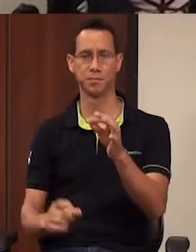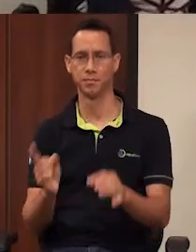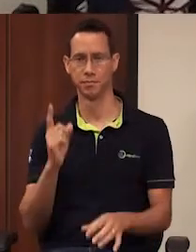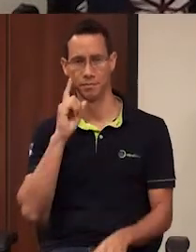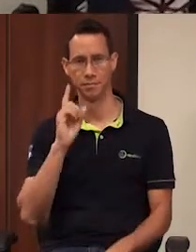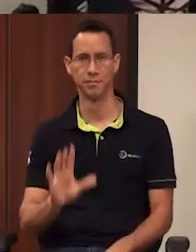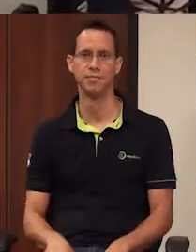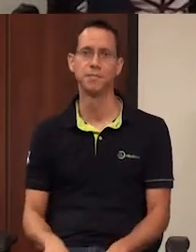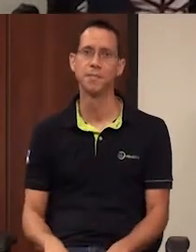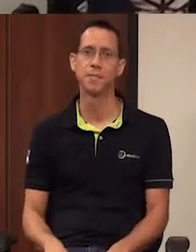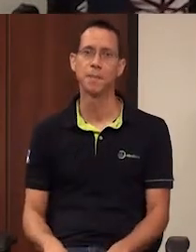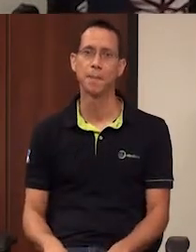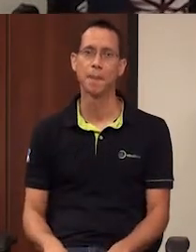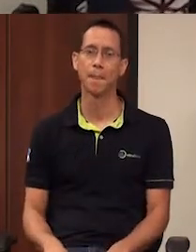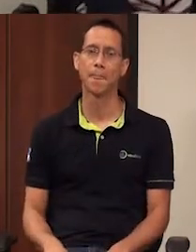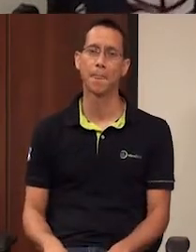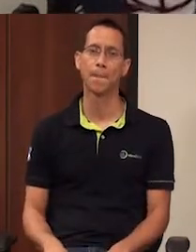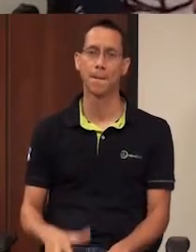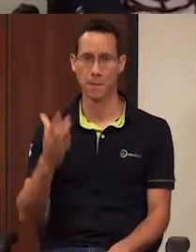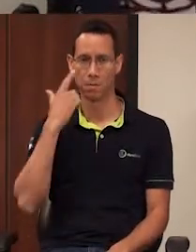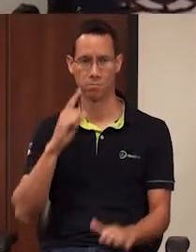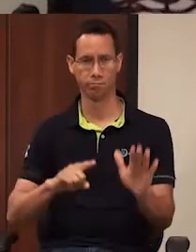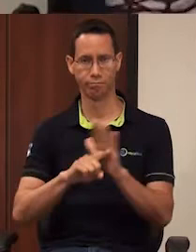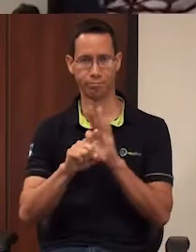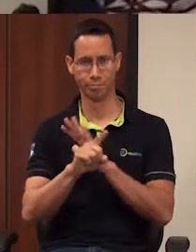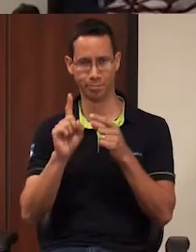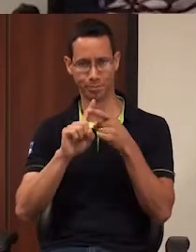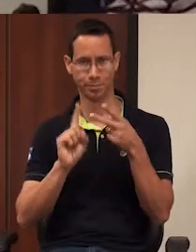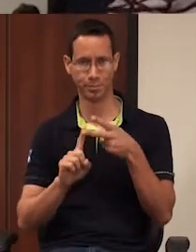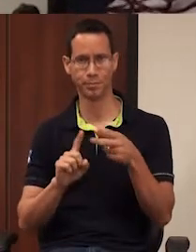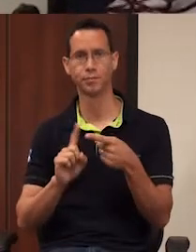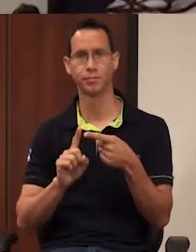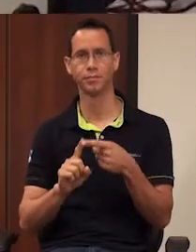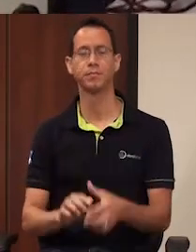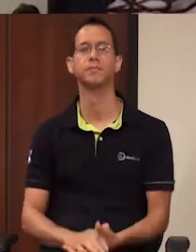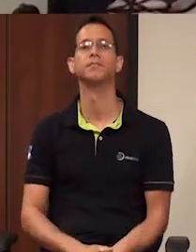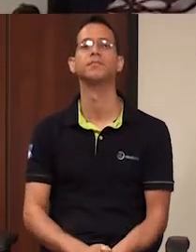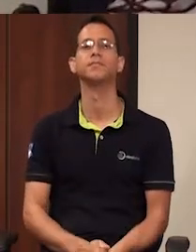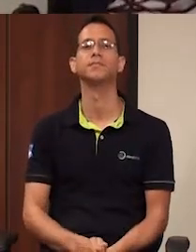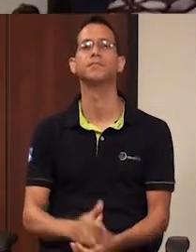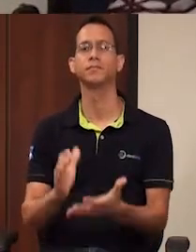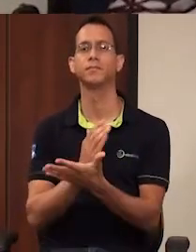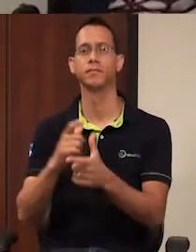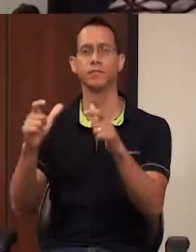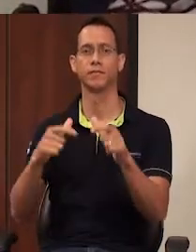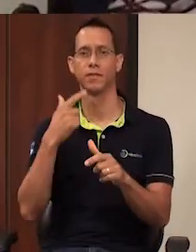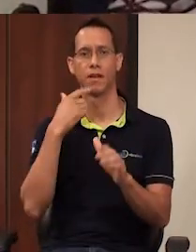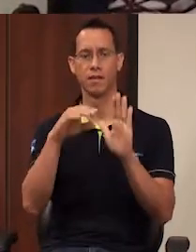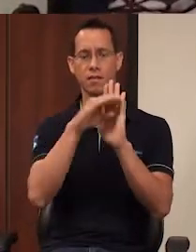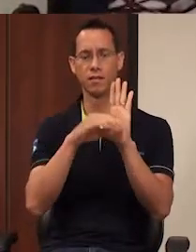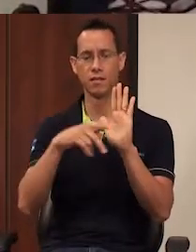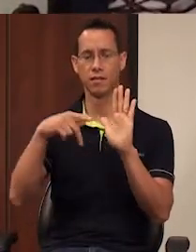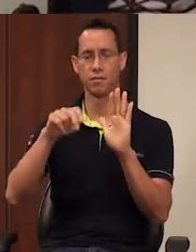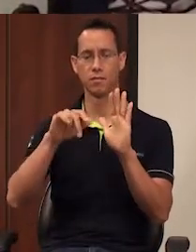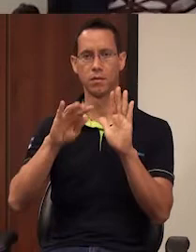colocar mais 2 questões. Essa questão, alguns setores falam da pauta identitária, né? E aí